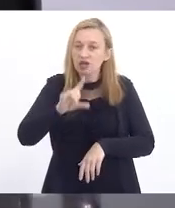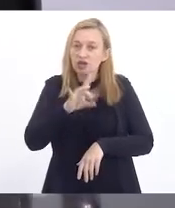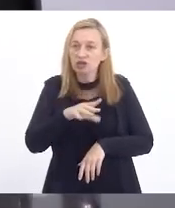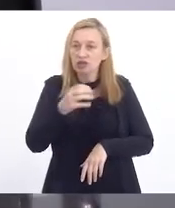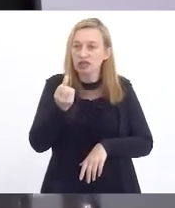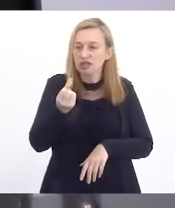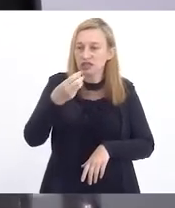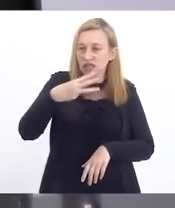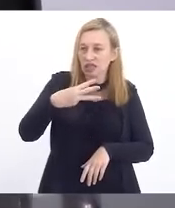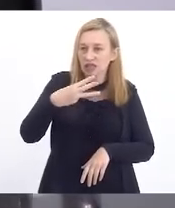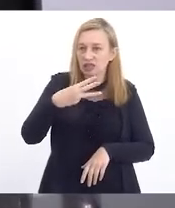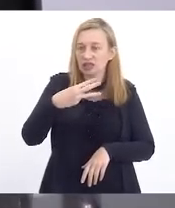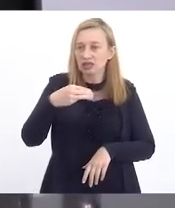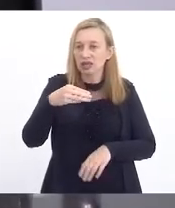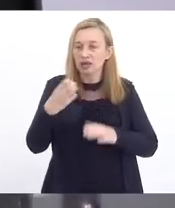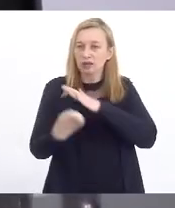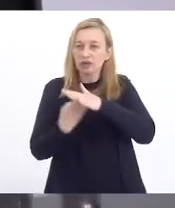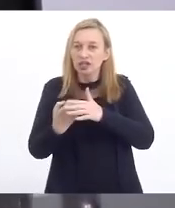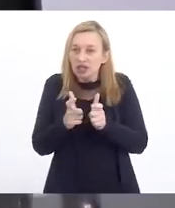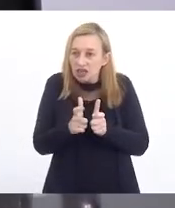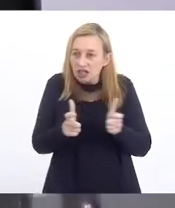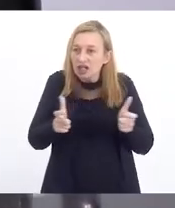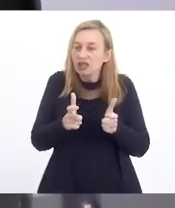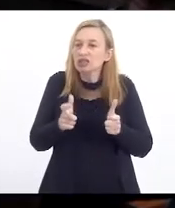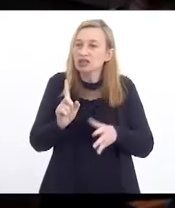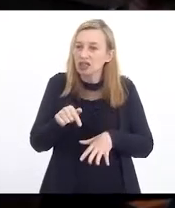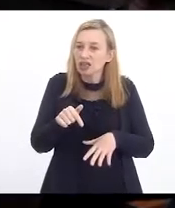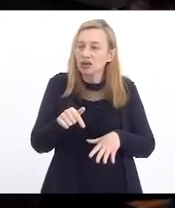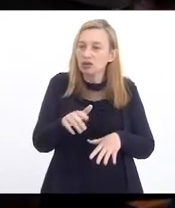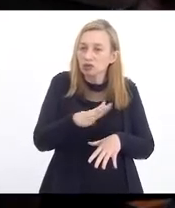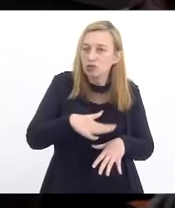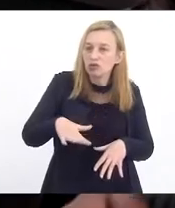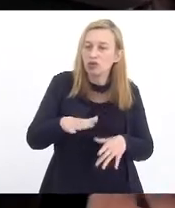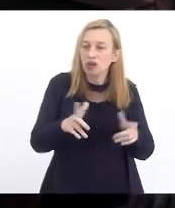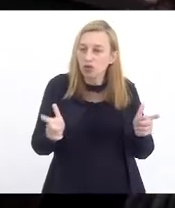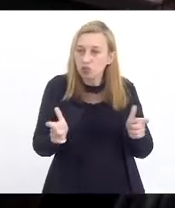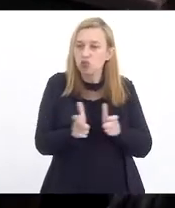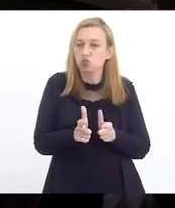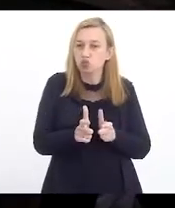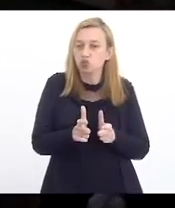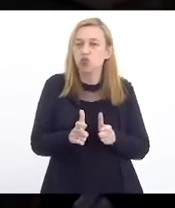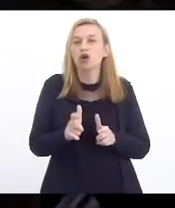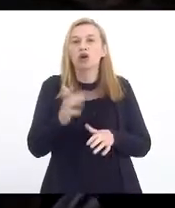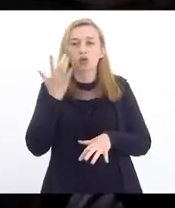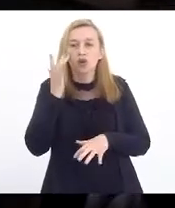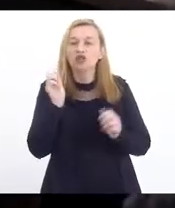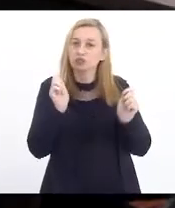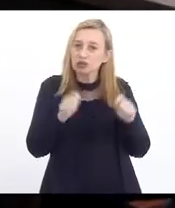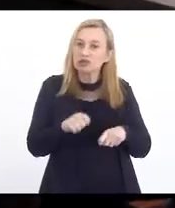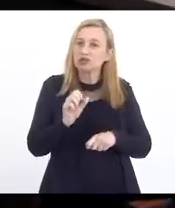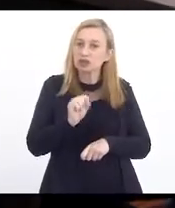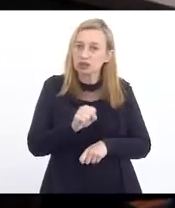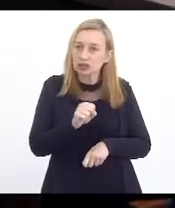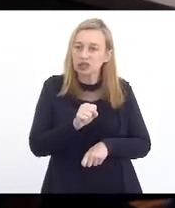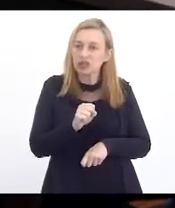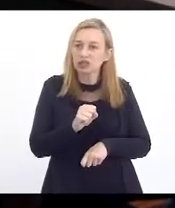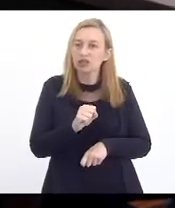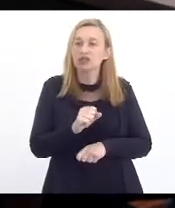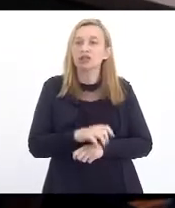um conjunto muito grande, né, num território muito restrito. Então, acho que é plenamente possível, né, essa